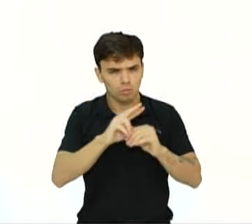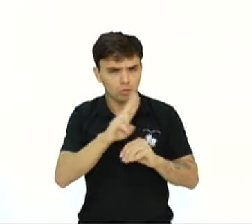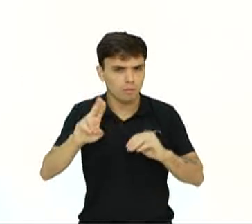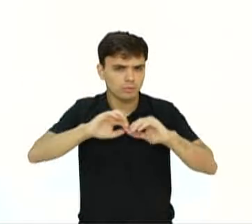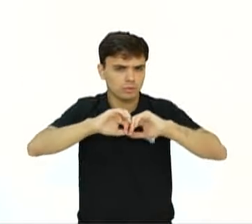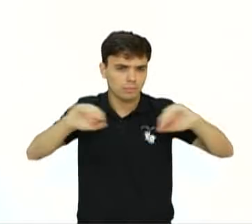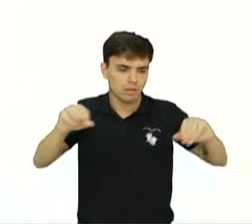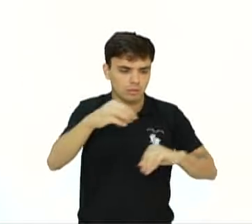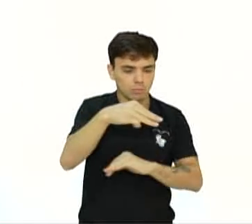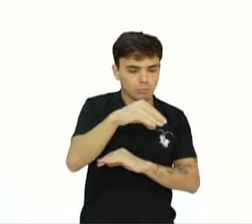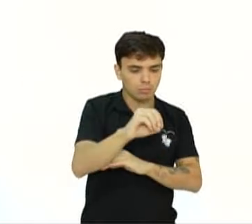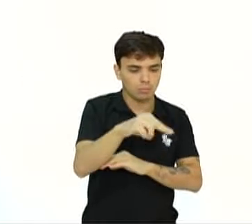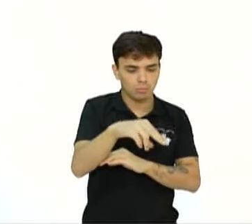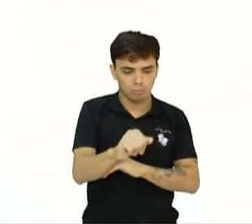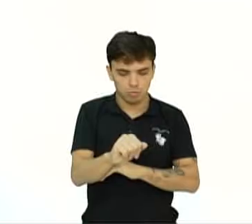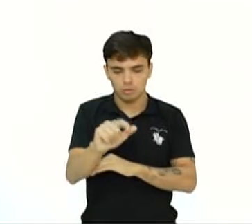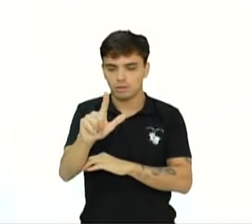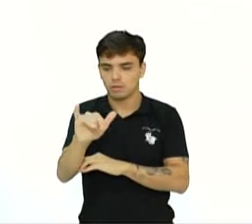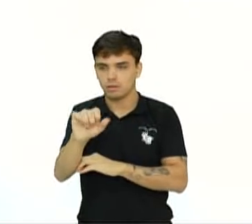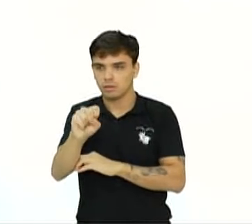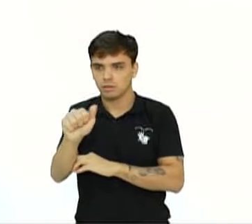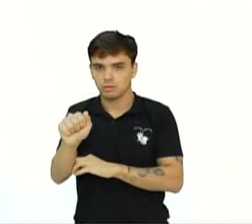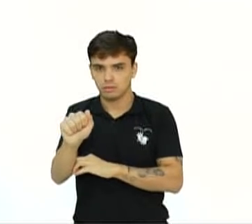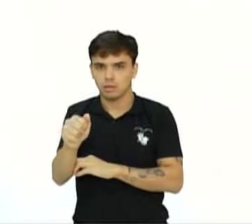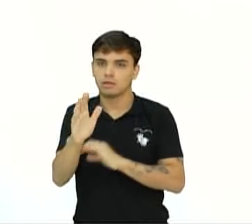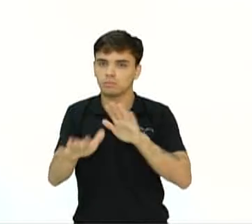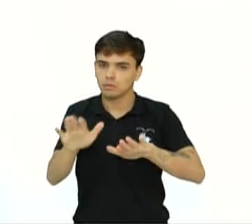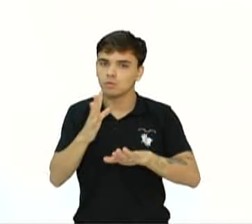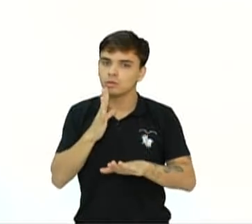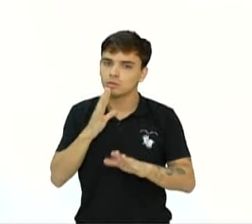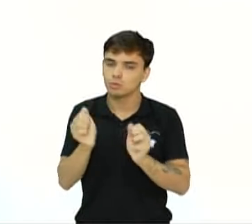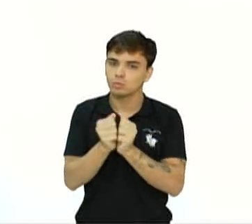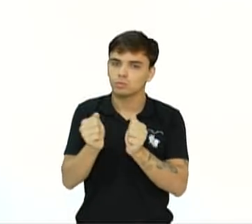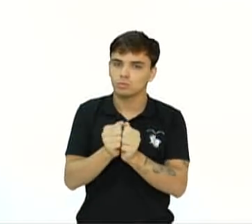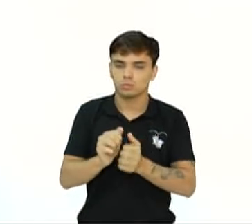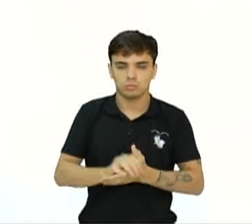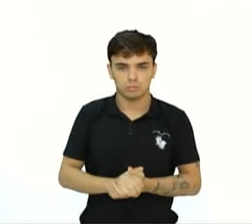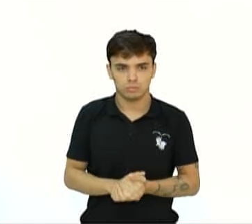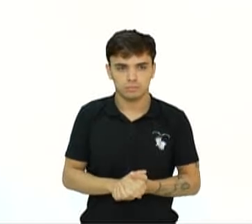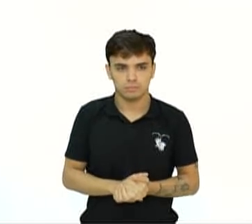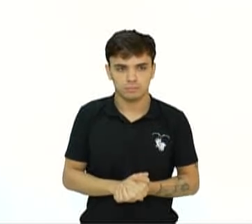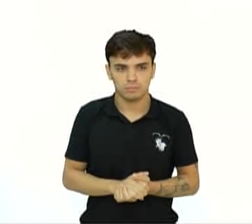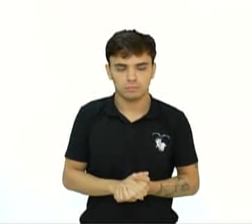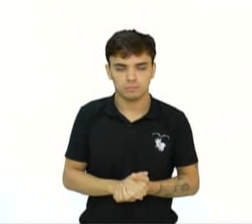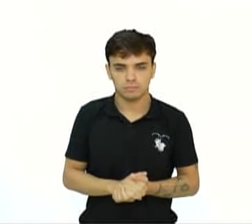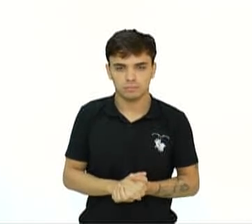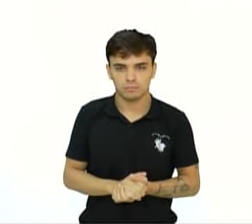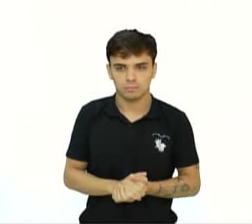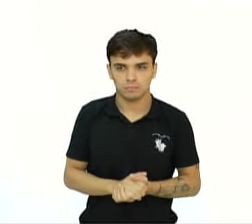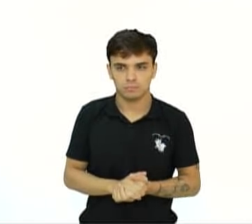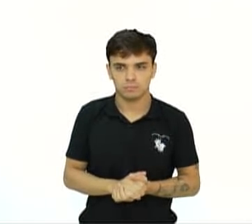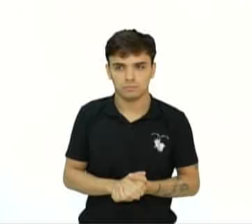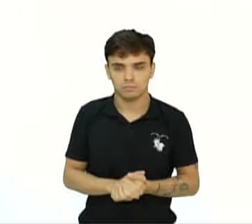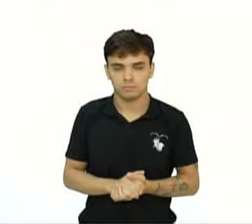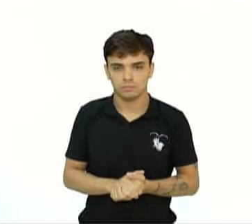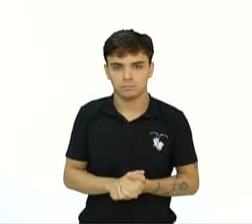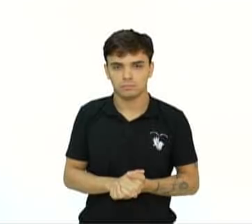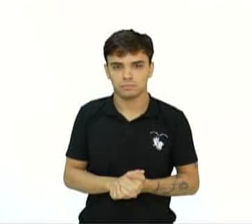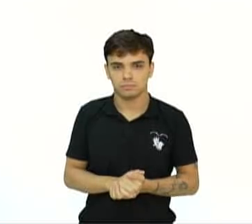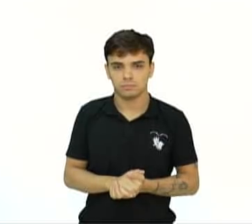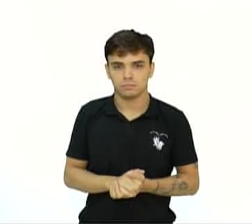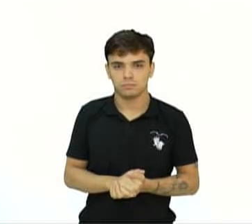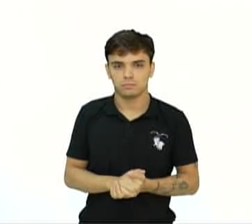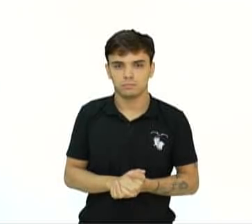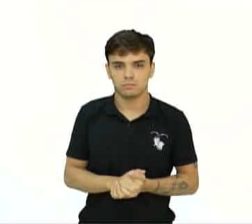Lisa, apesar de a gente conhecer ele junto, né? The subject of the painting is believed to